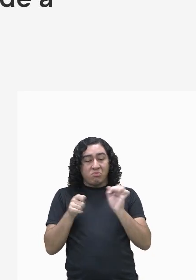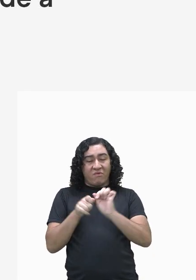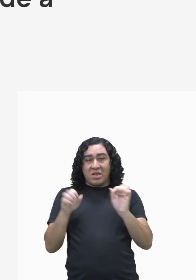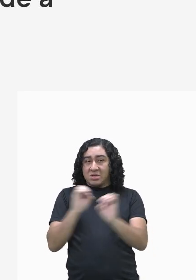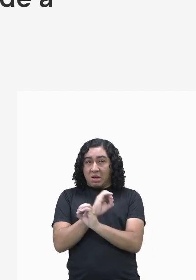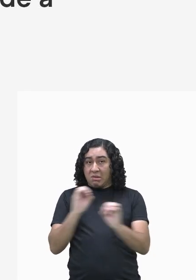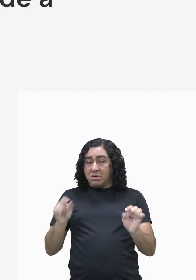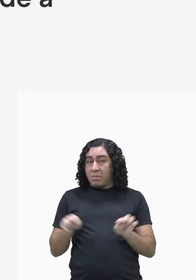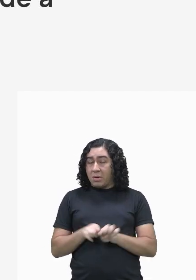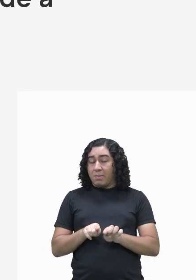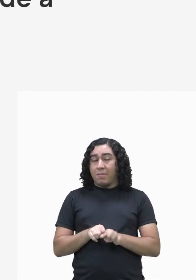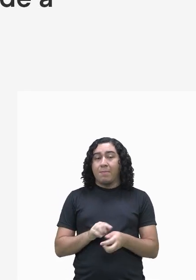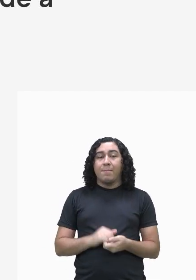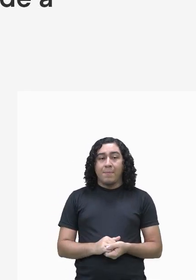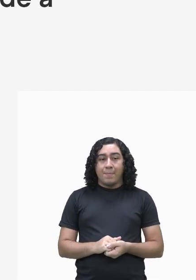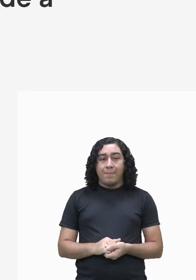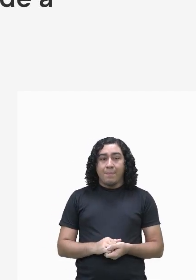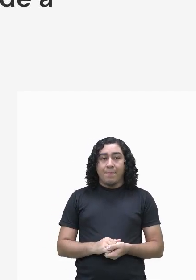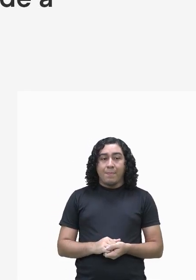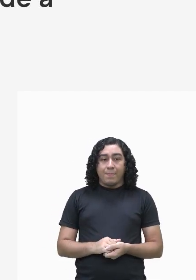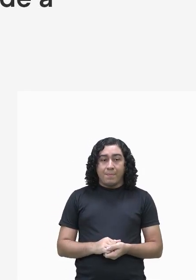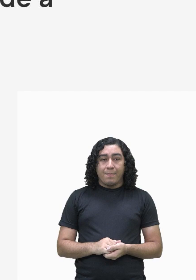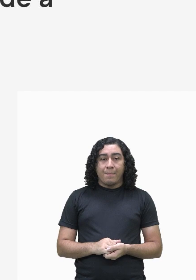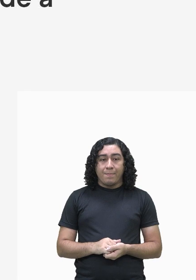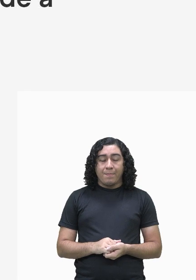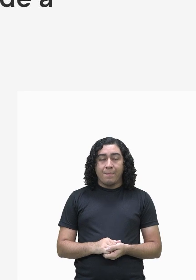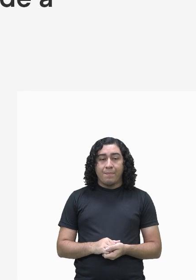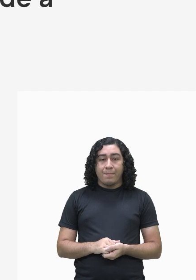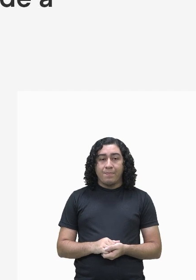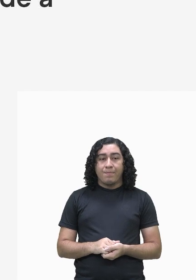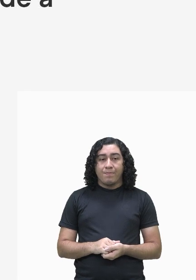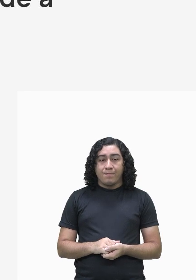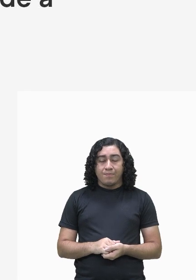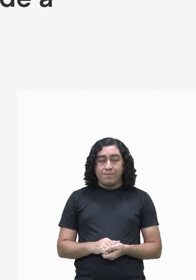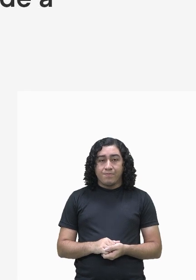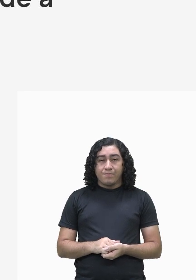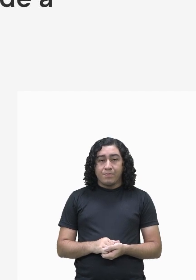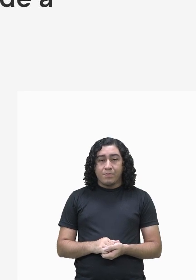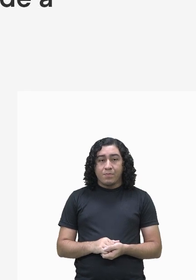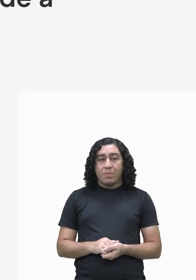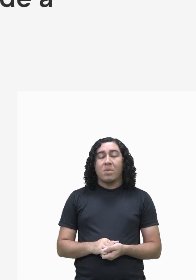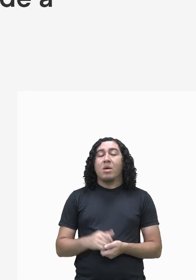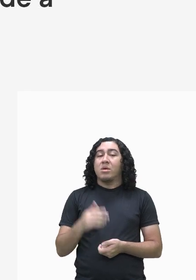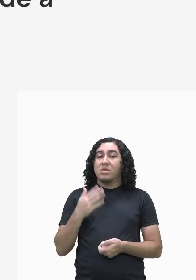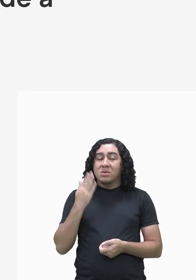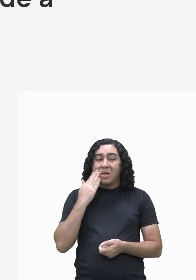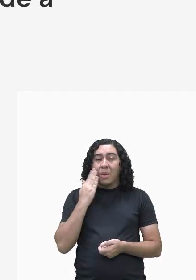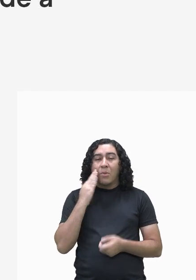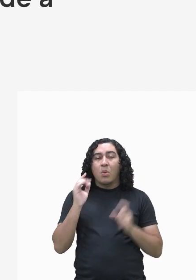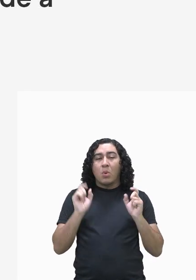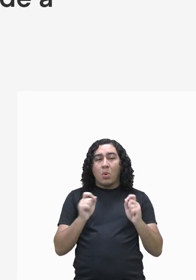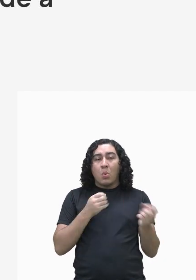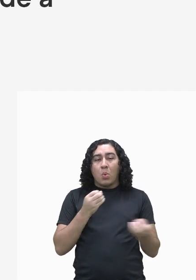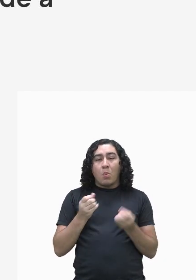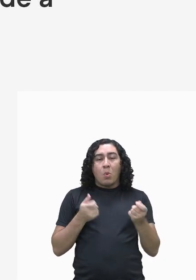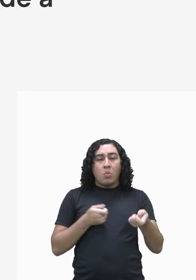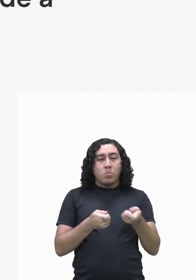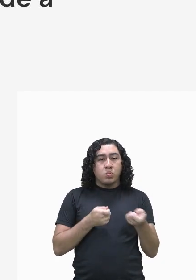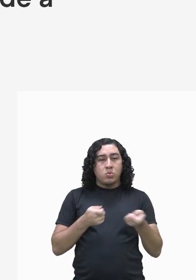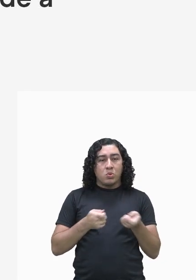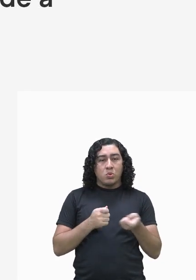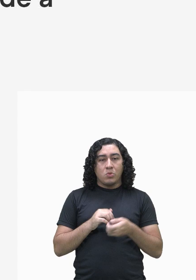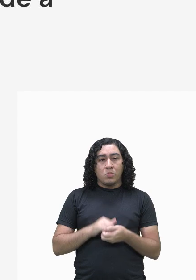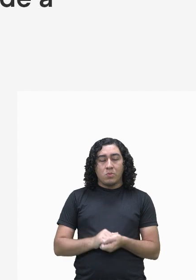é com plena consciência que ele vai fazer da sua condição de dominado. Ou seja, eu